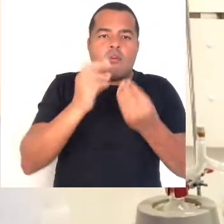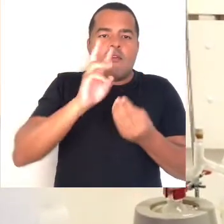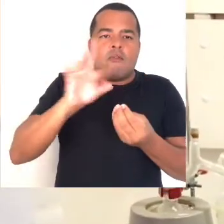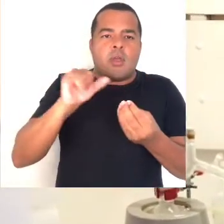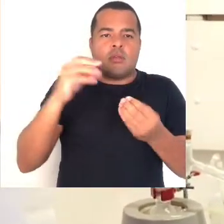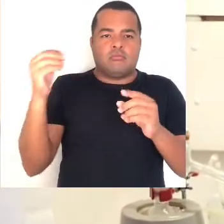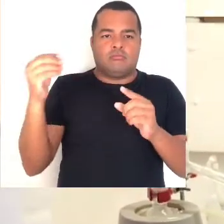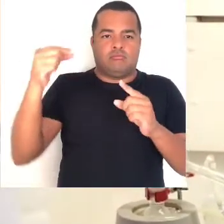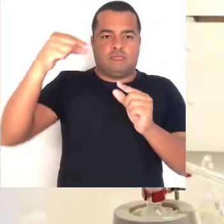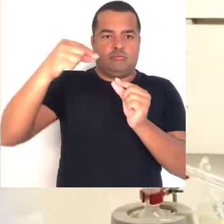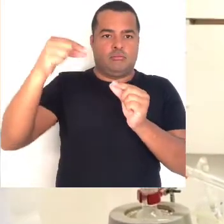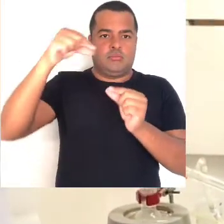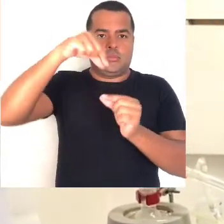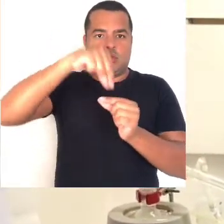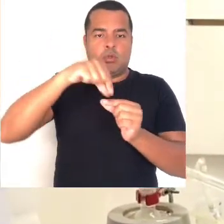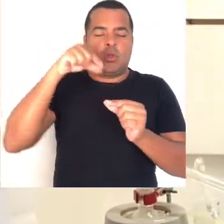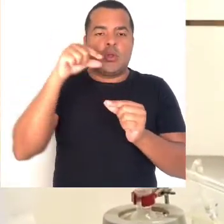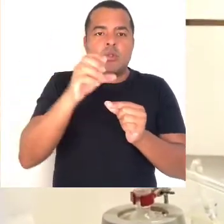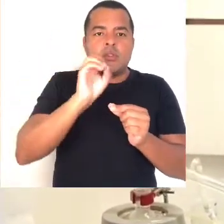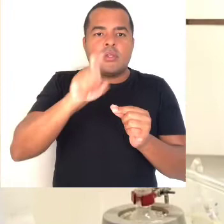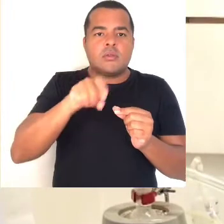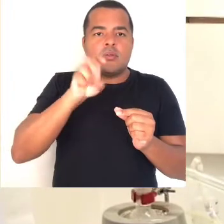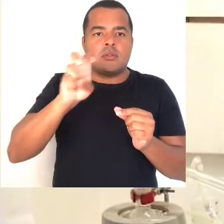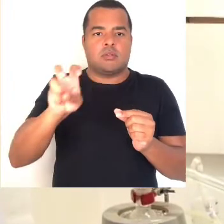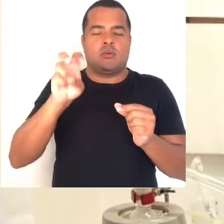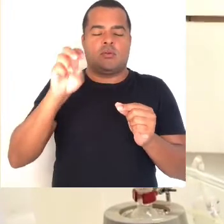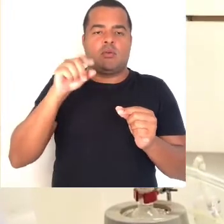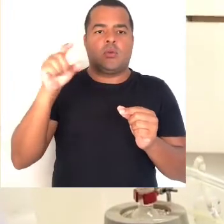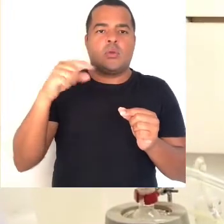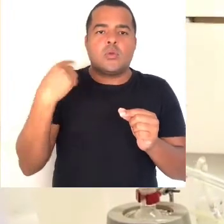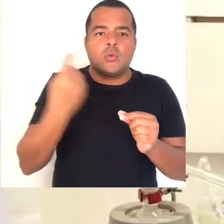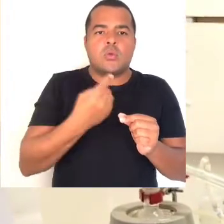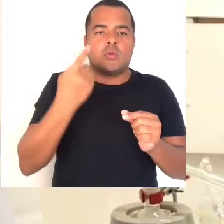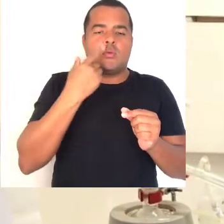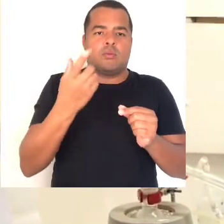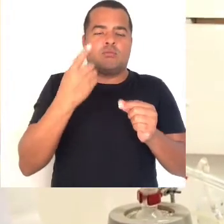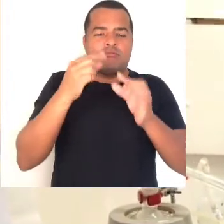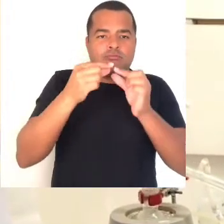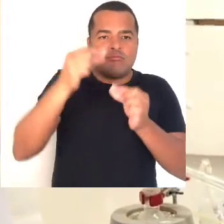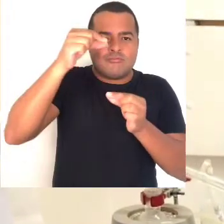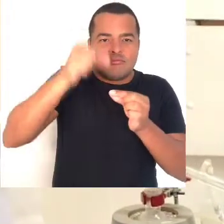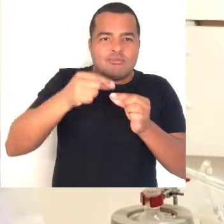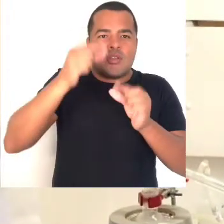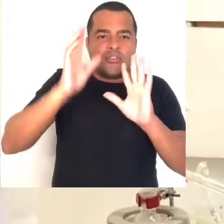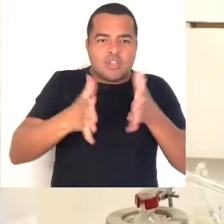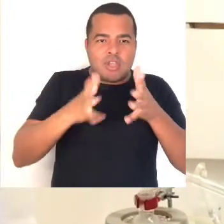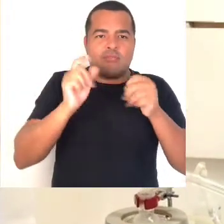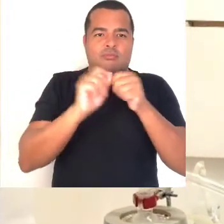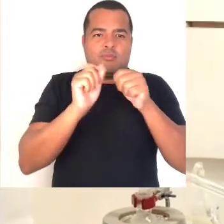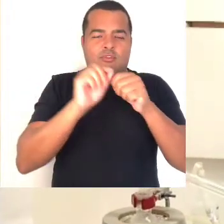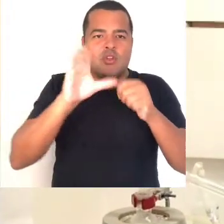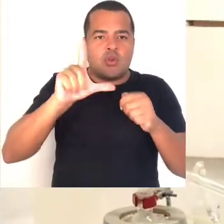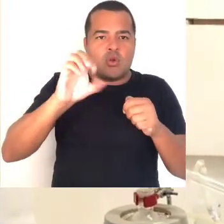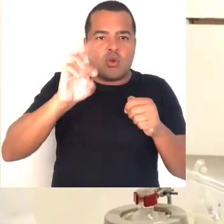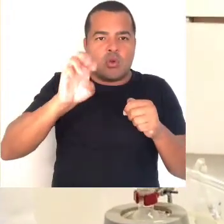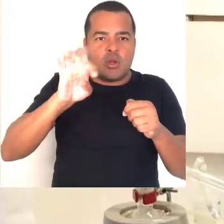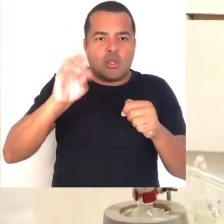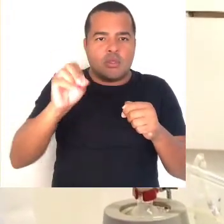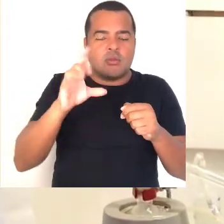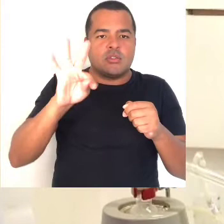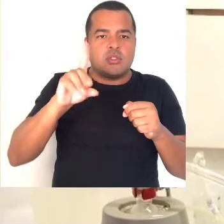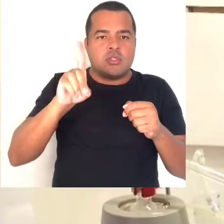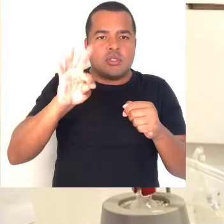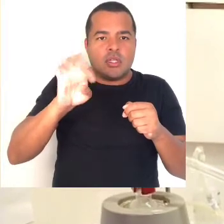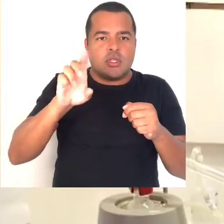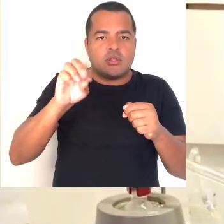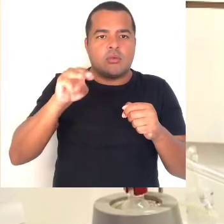E no outro tubo de ensaio eu vou colocar 0,5 ml do nosso material,